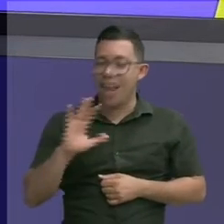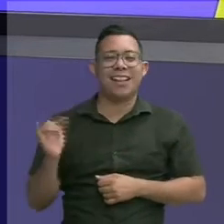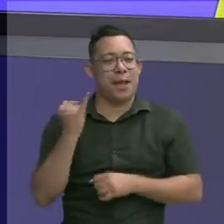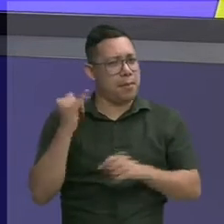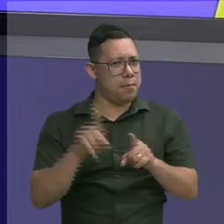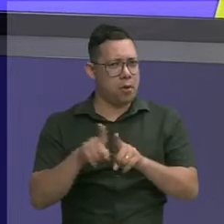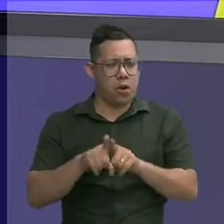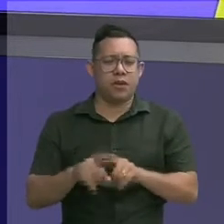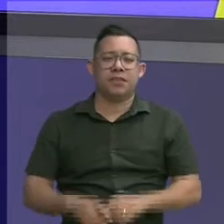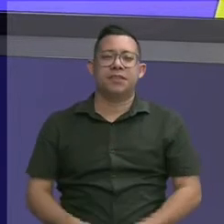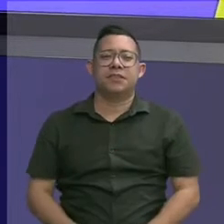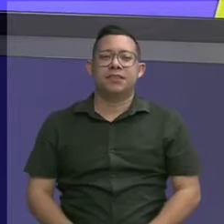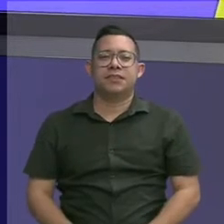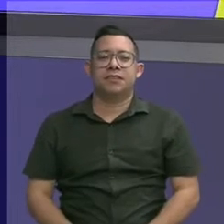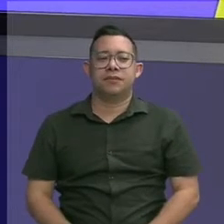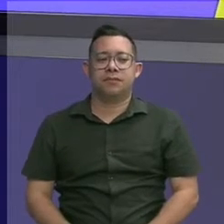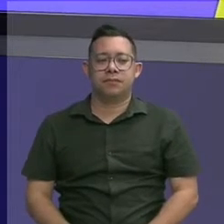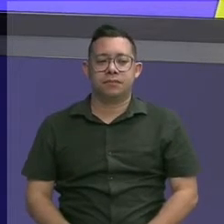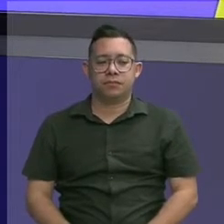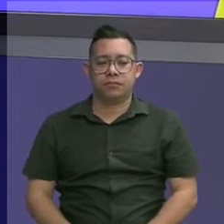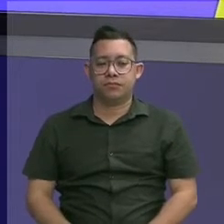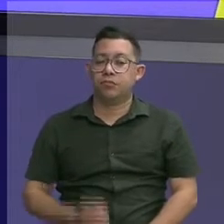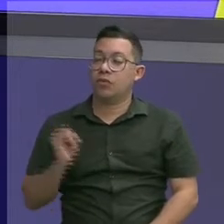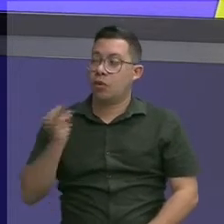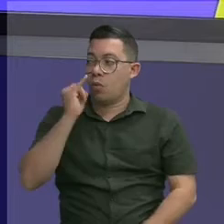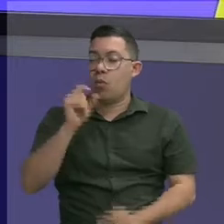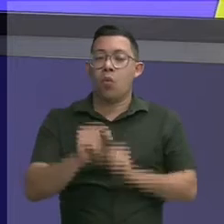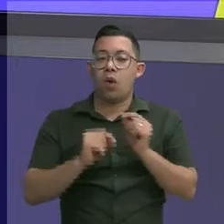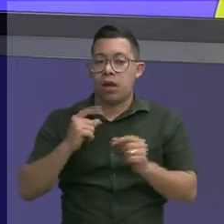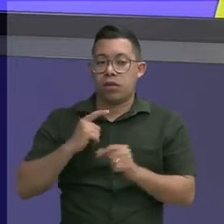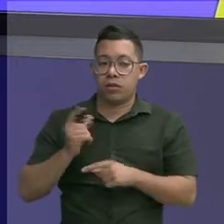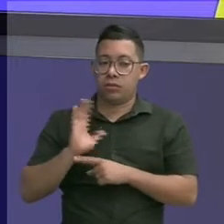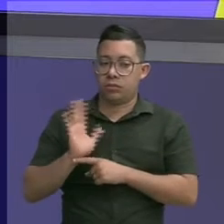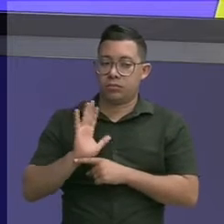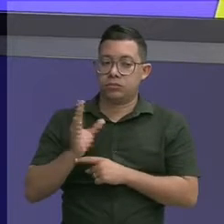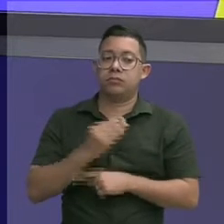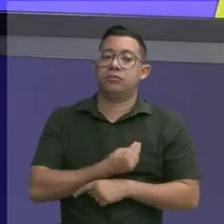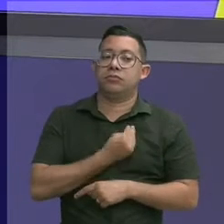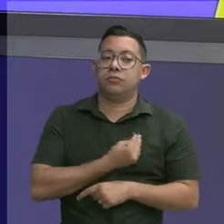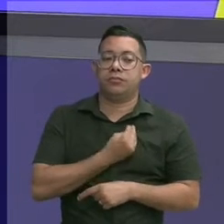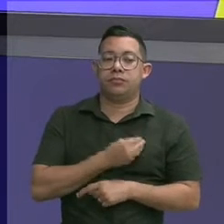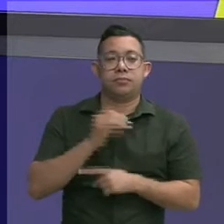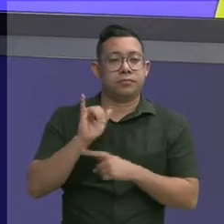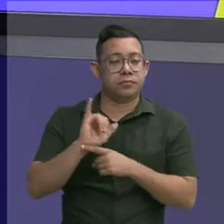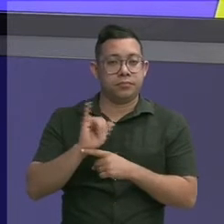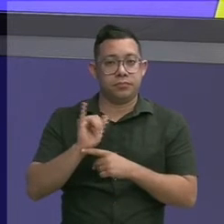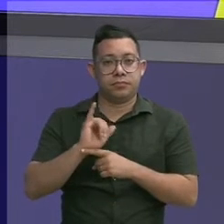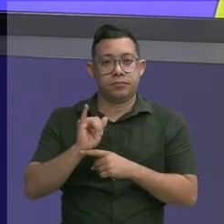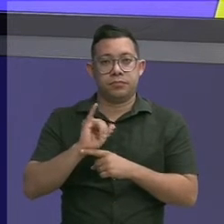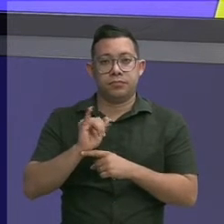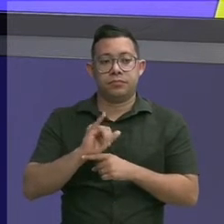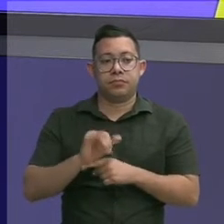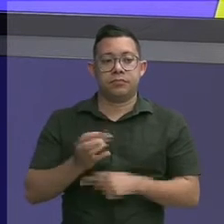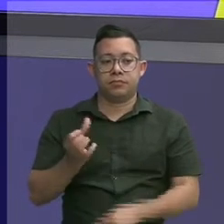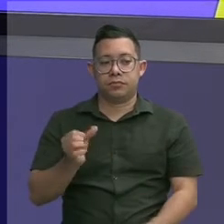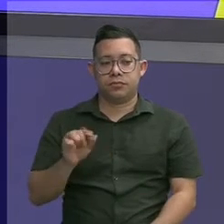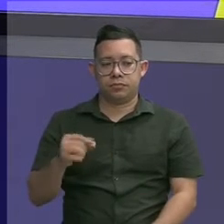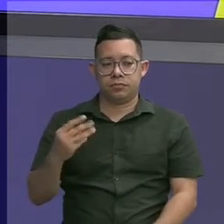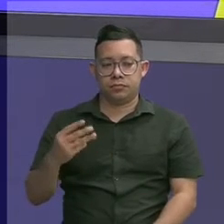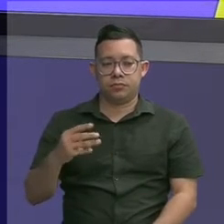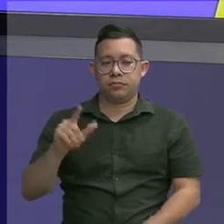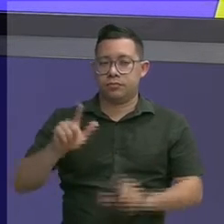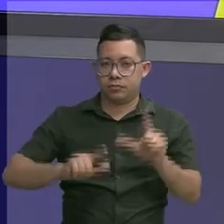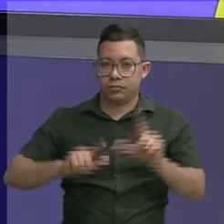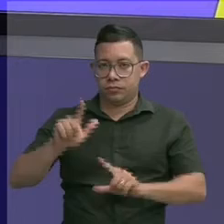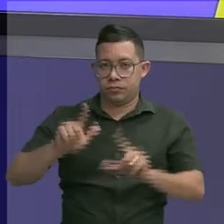tá E lembrando também que a gente está ao vivo na TV a câmera não 6.3